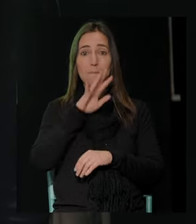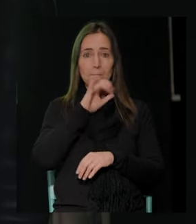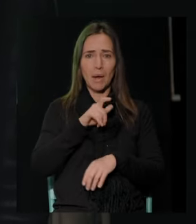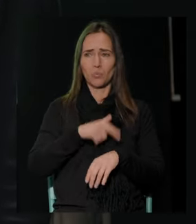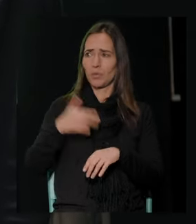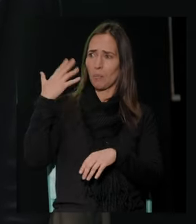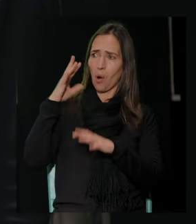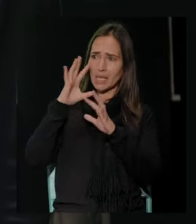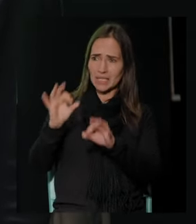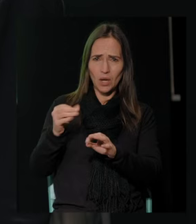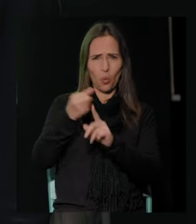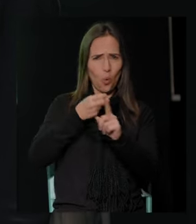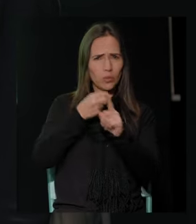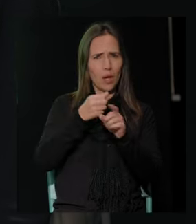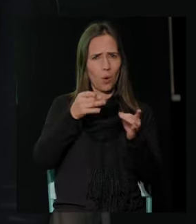passado daqueles